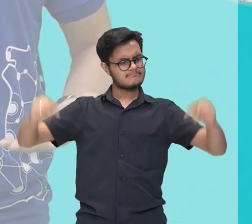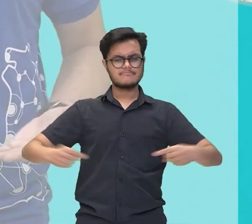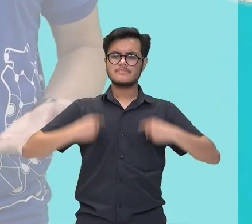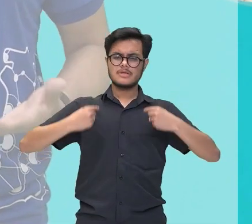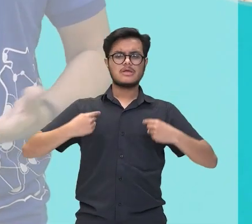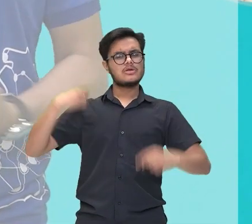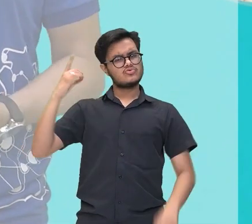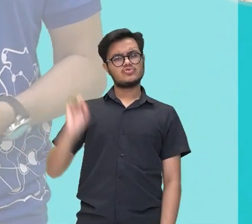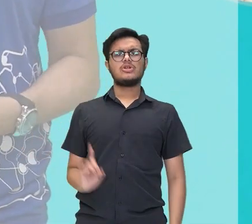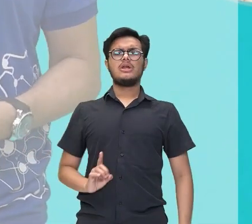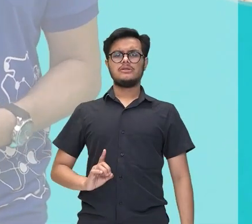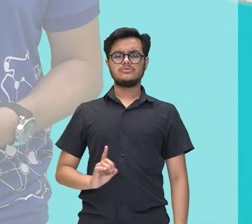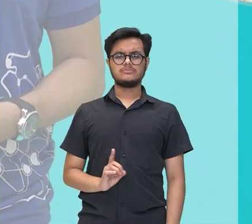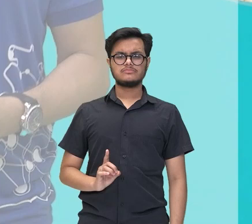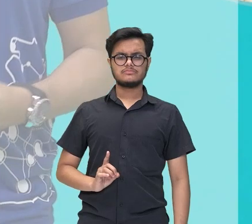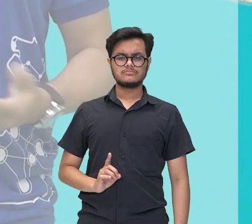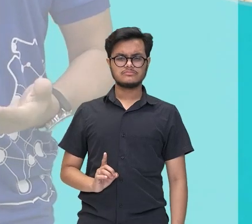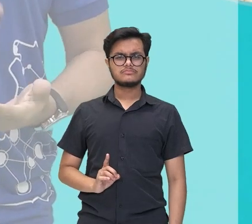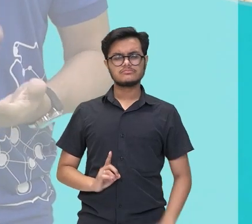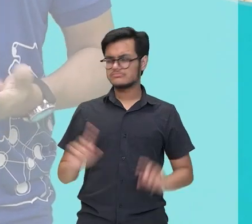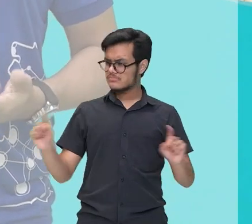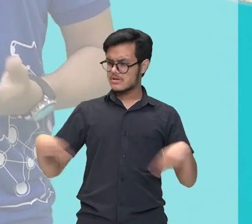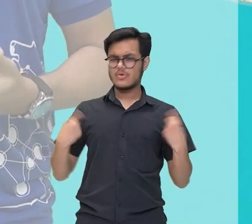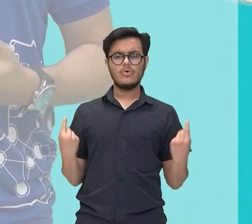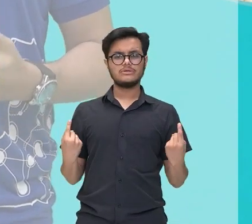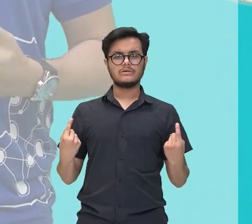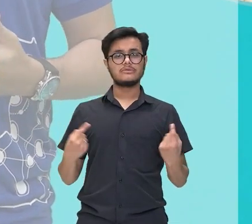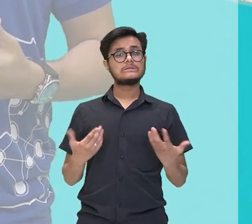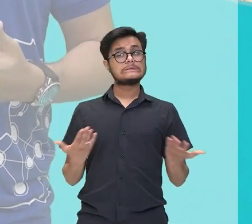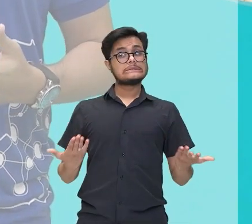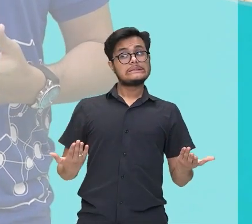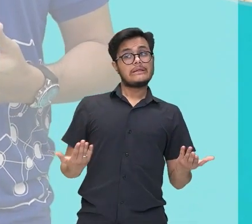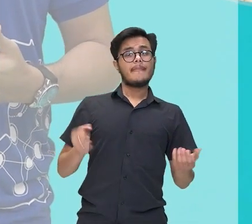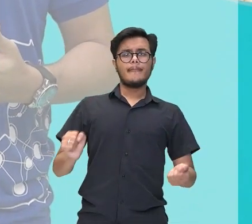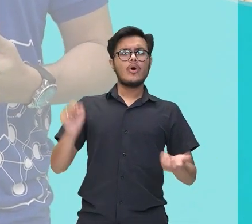direito seu, aí, um direito público, que você não está